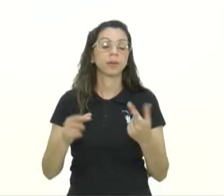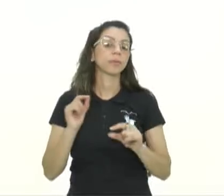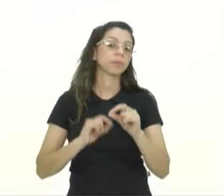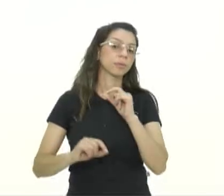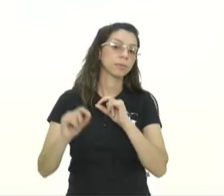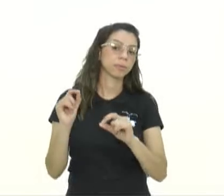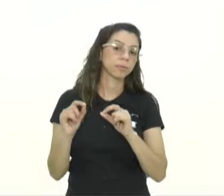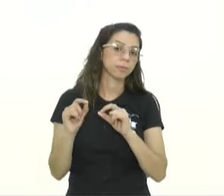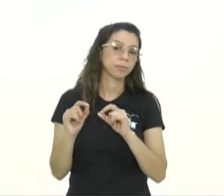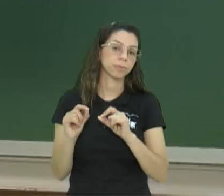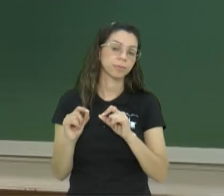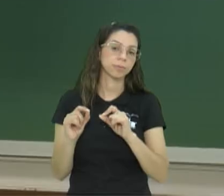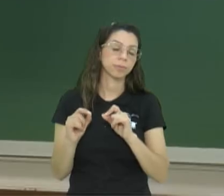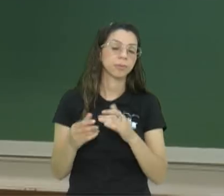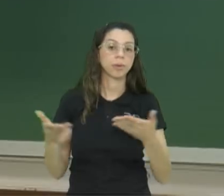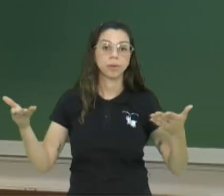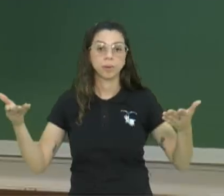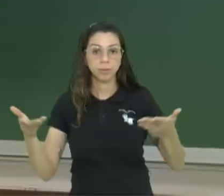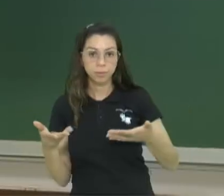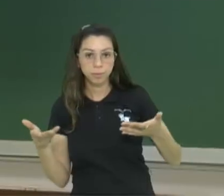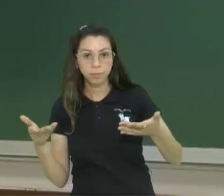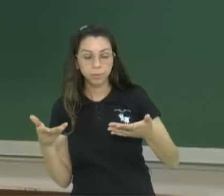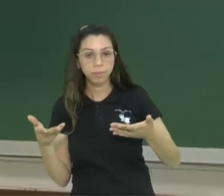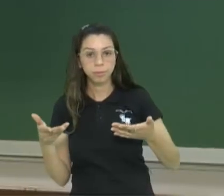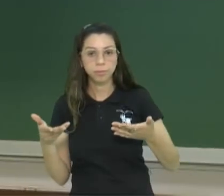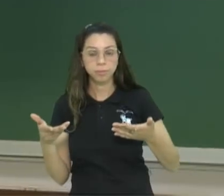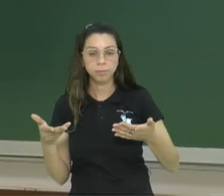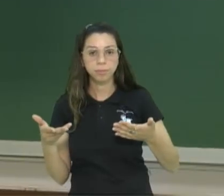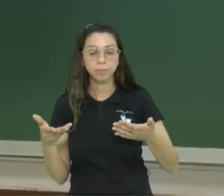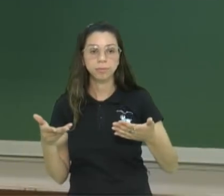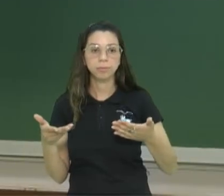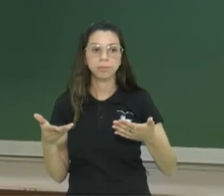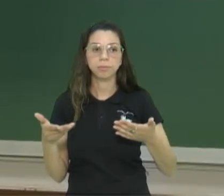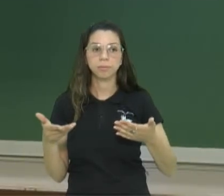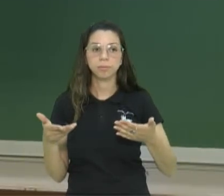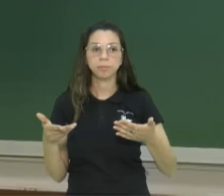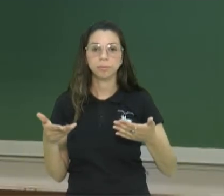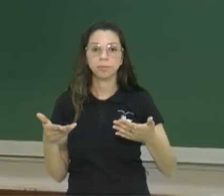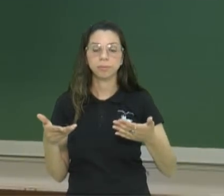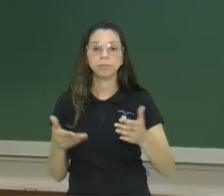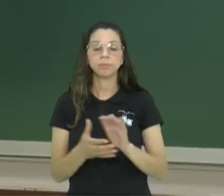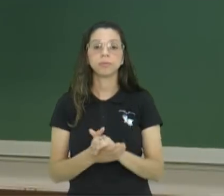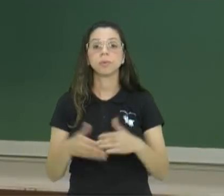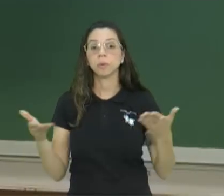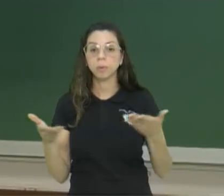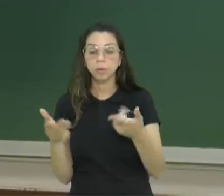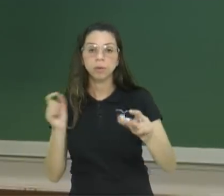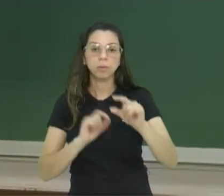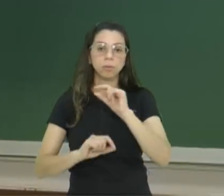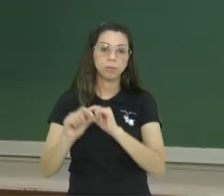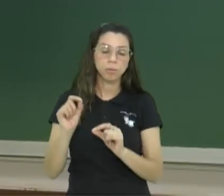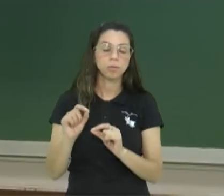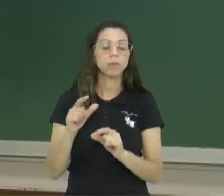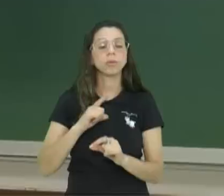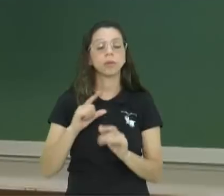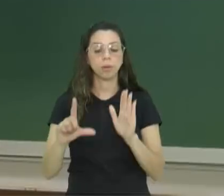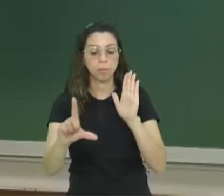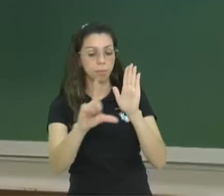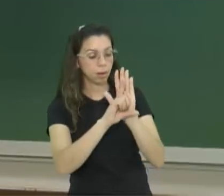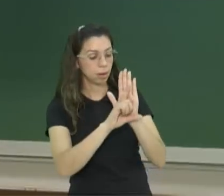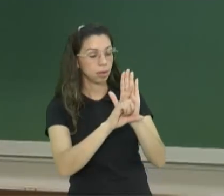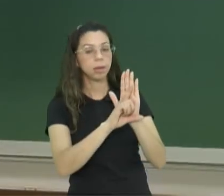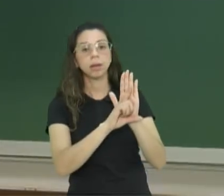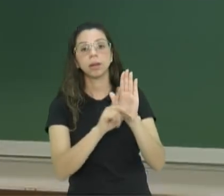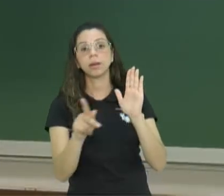que atualmente, nos anos recentes, tem uma legislação